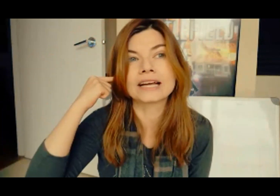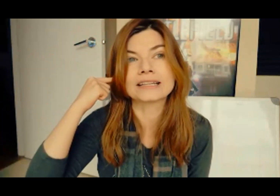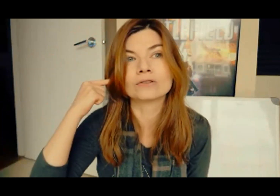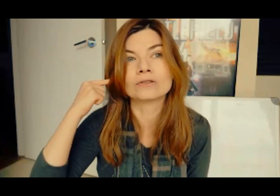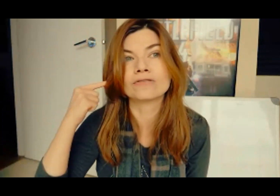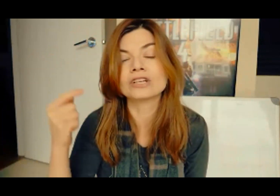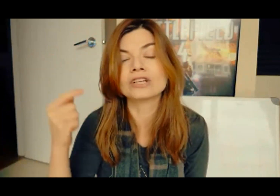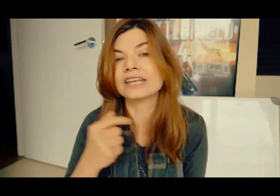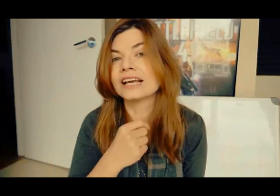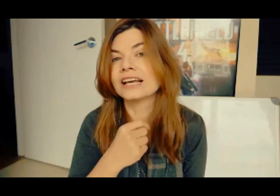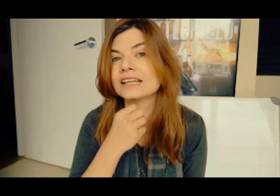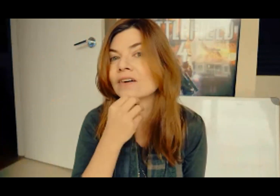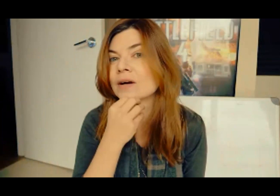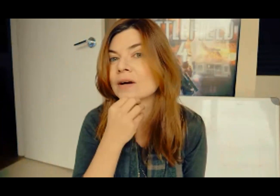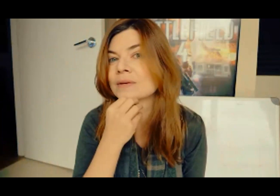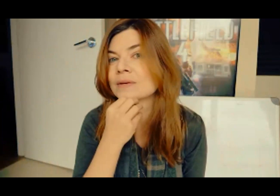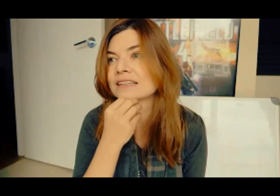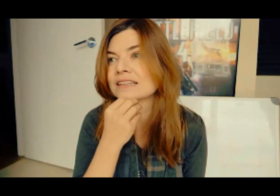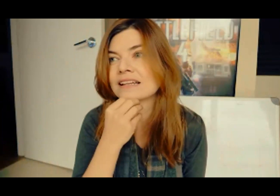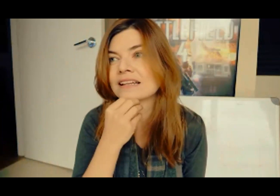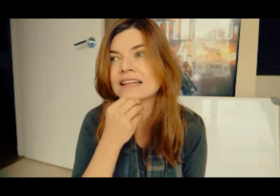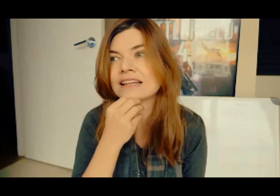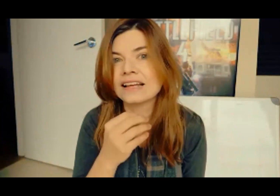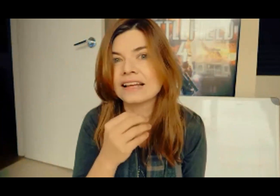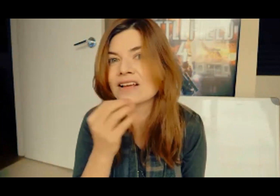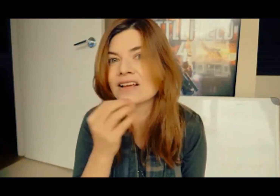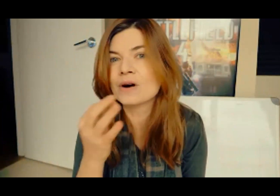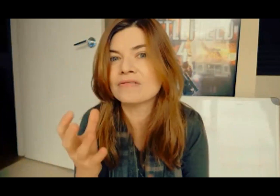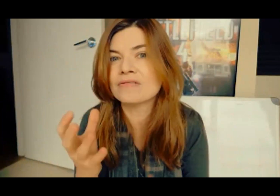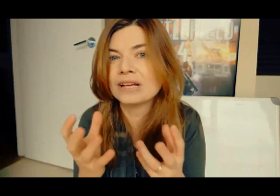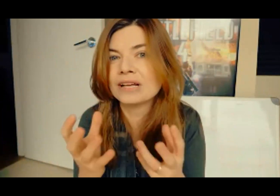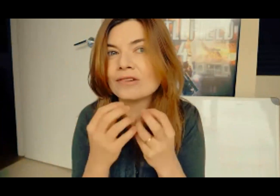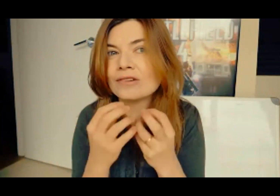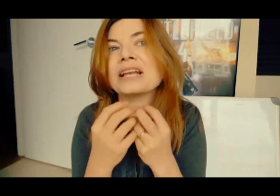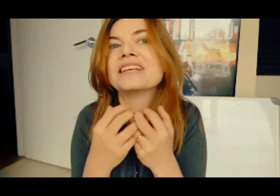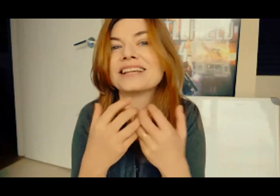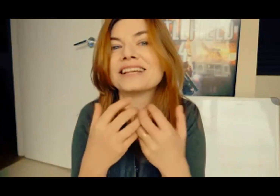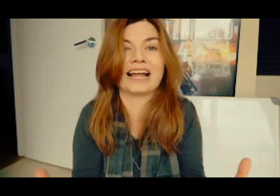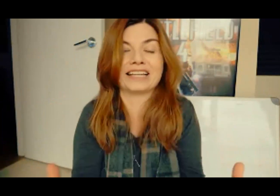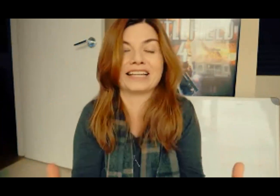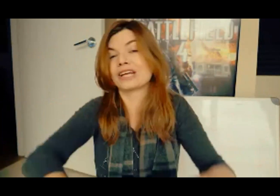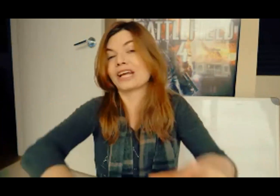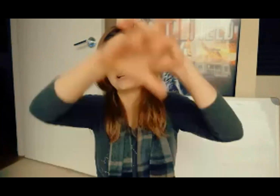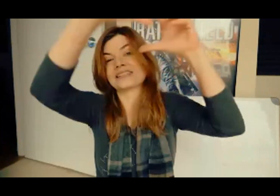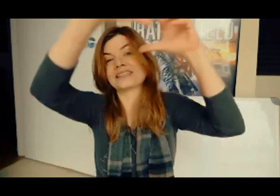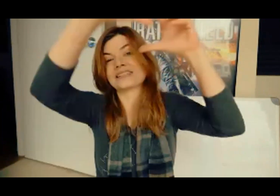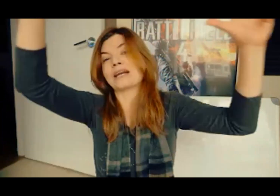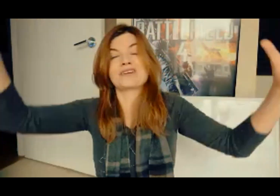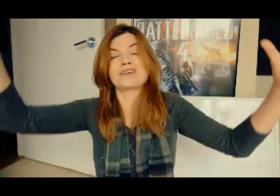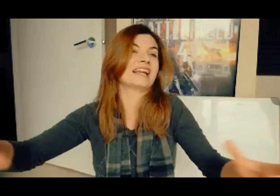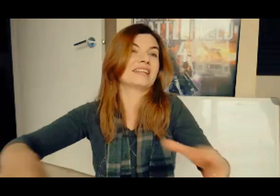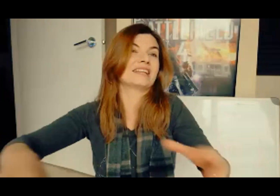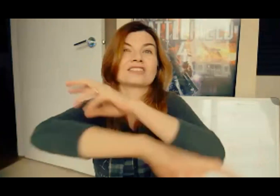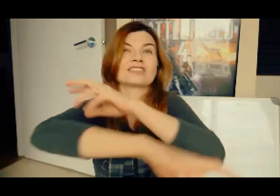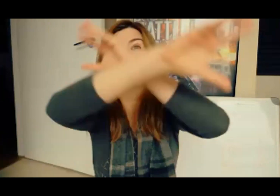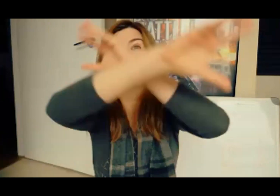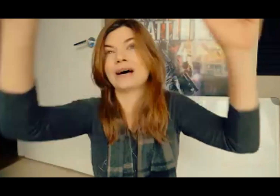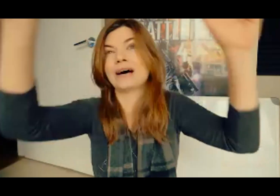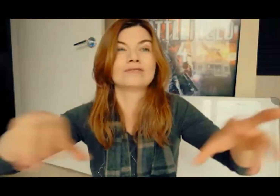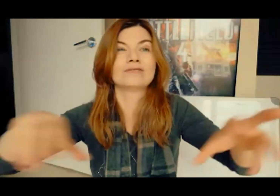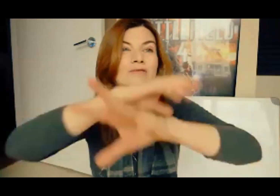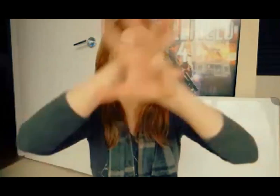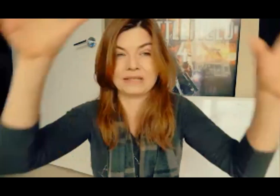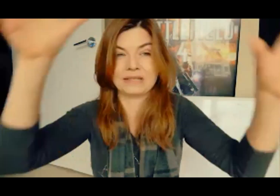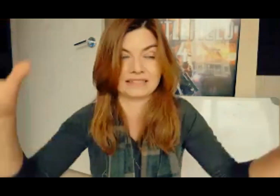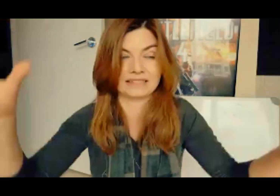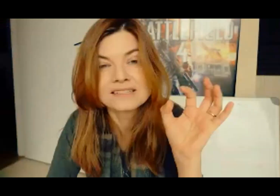aquele treco do ouvido, já que ele não representa nenhum abafamento e não ameniza nada, porque aí começa a parafernália de disparar barulho